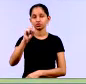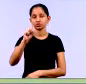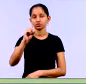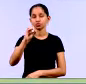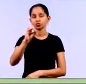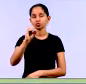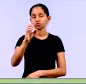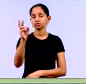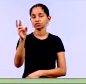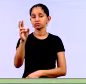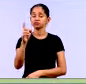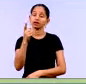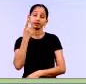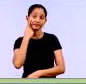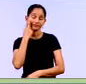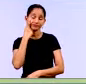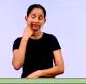Então,